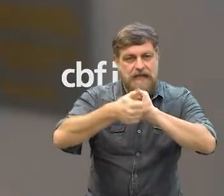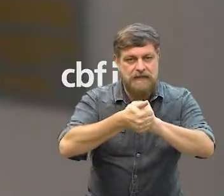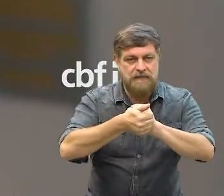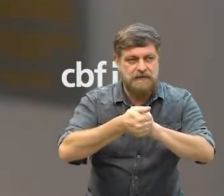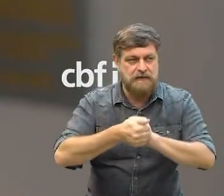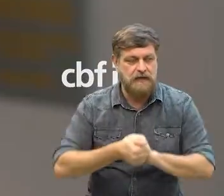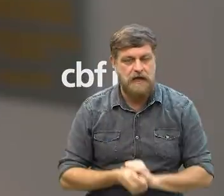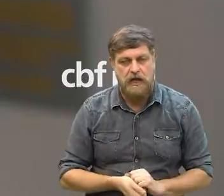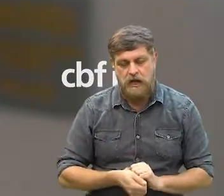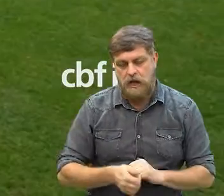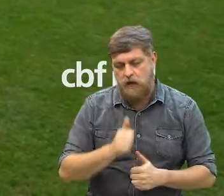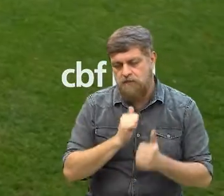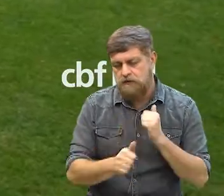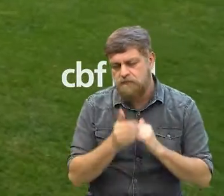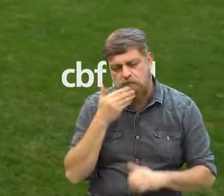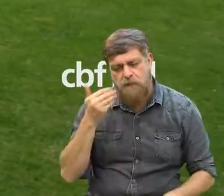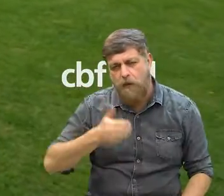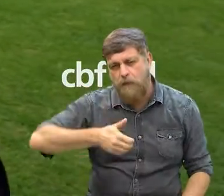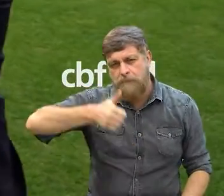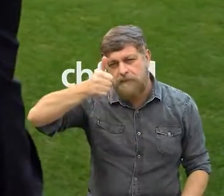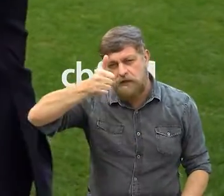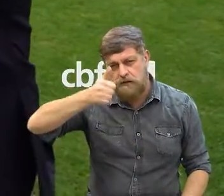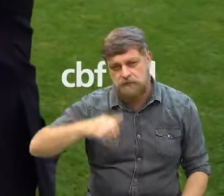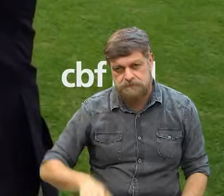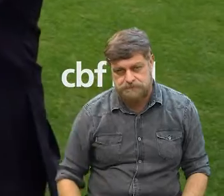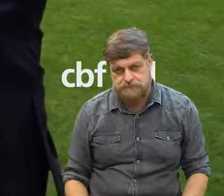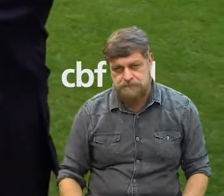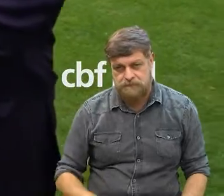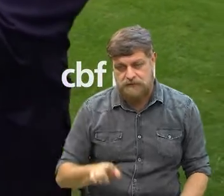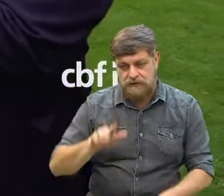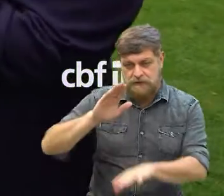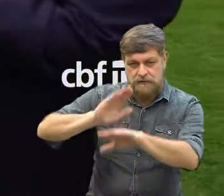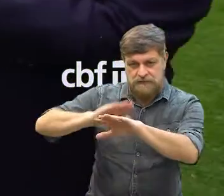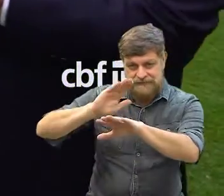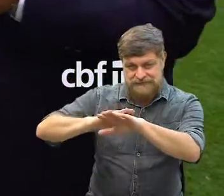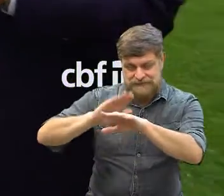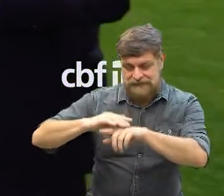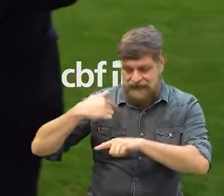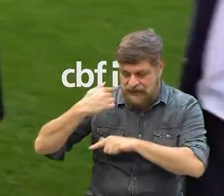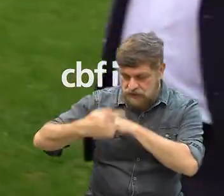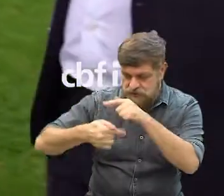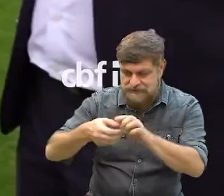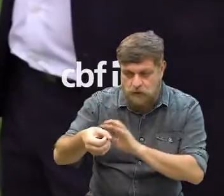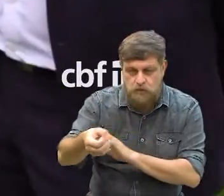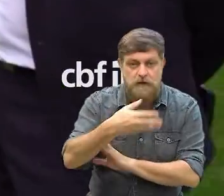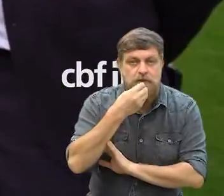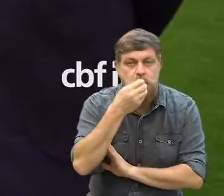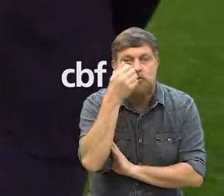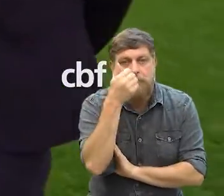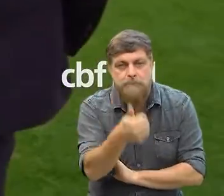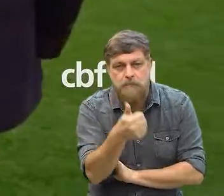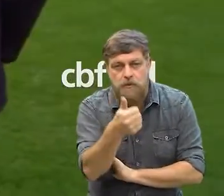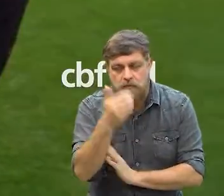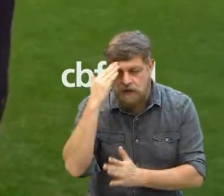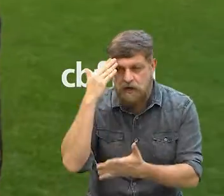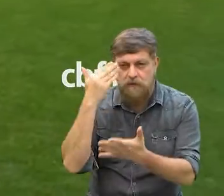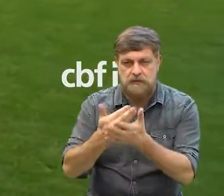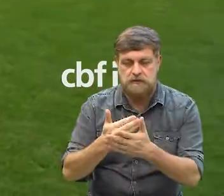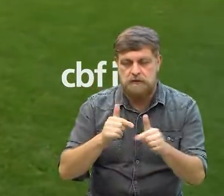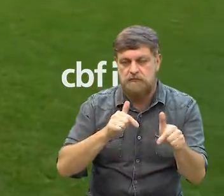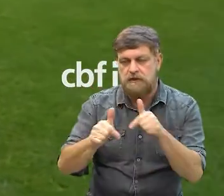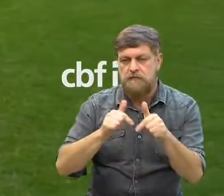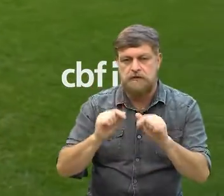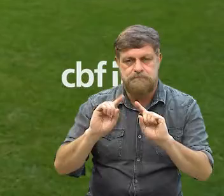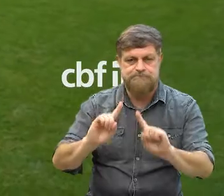melhor futebol do mundo. Então, assim, acho que o que ela está fazendo, essa nova geração é muito boa. Eu acredito que o trabalho dela vai ser muito